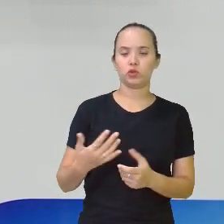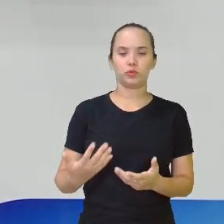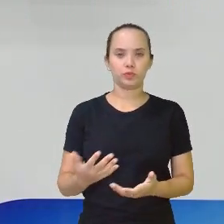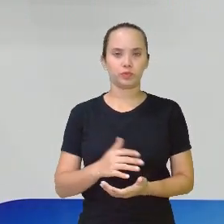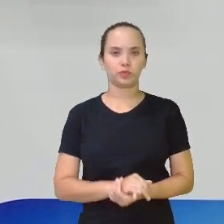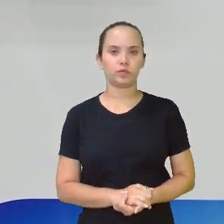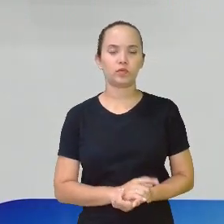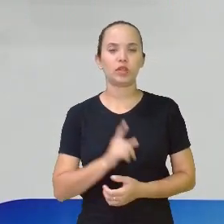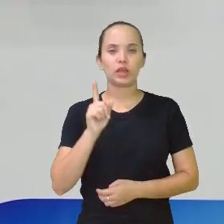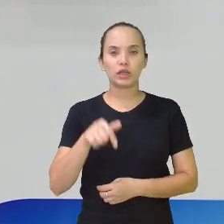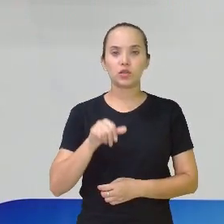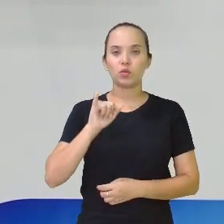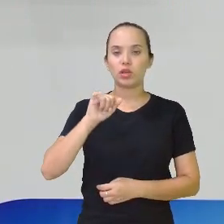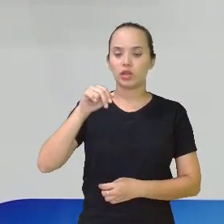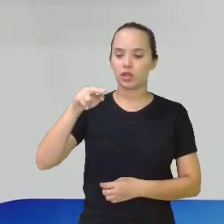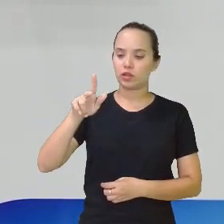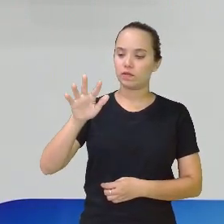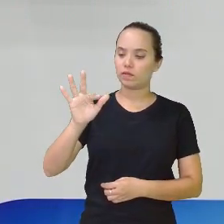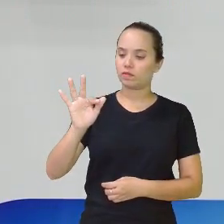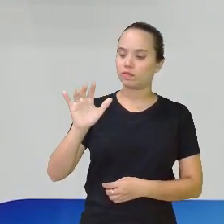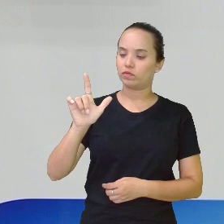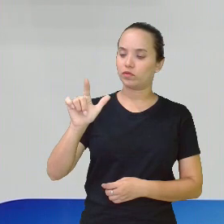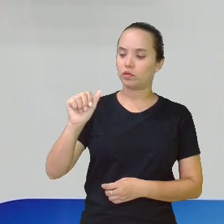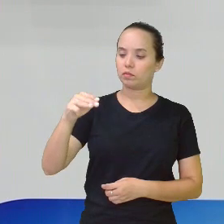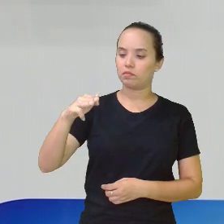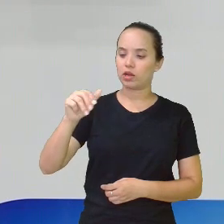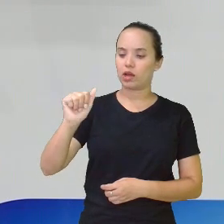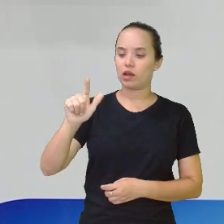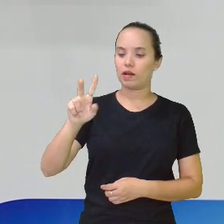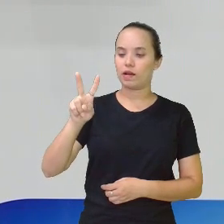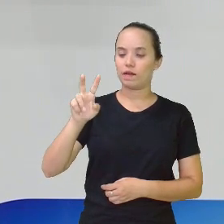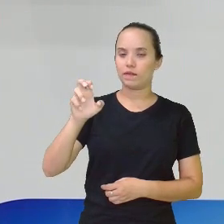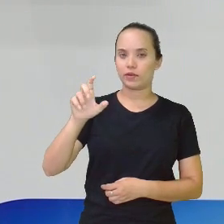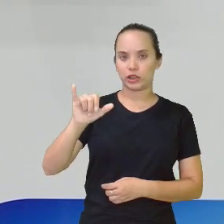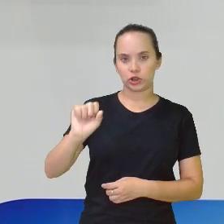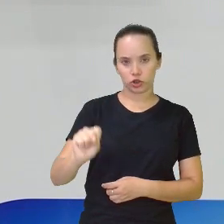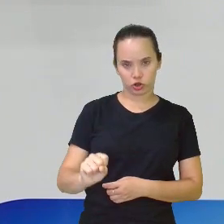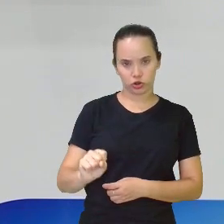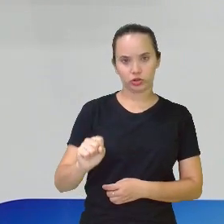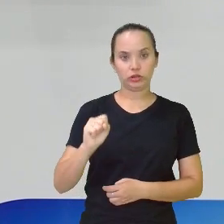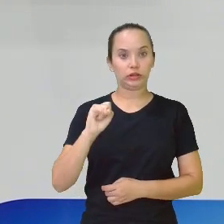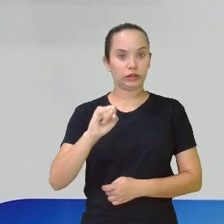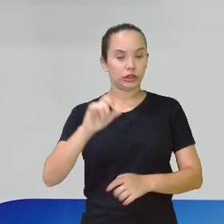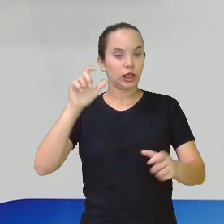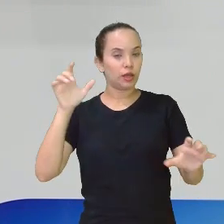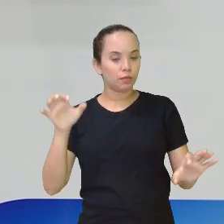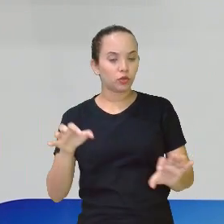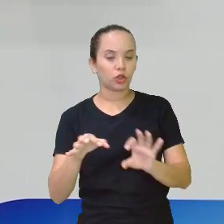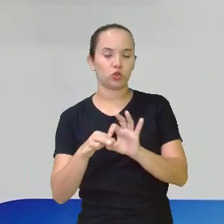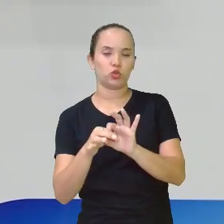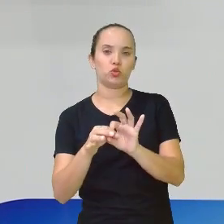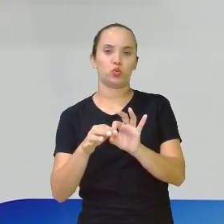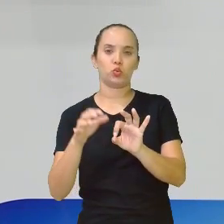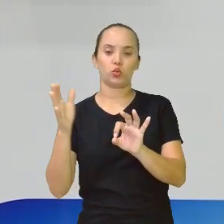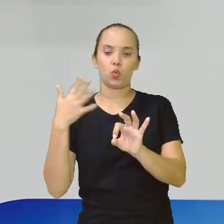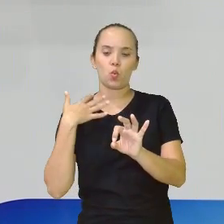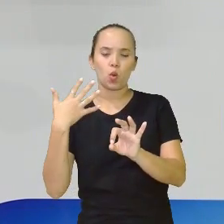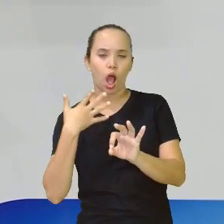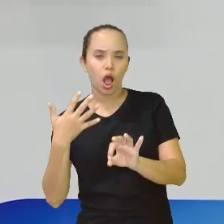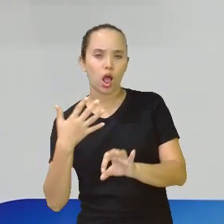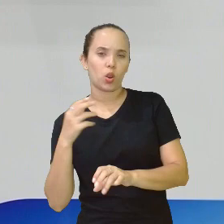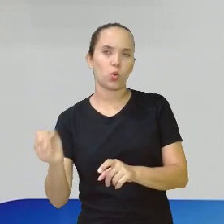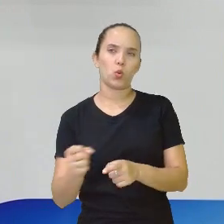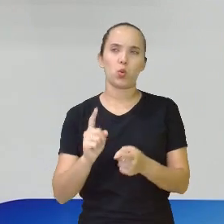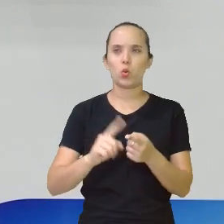produtos inflamáveis. Se a gente adicionar ali uma fonte de energia, adicionar calor, acender